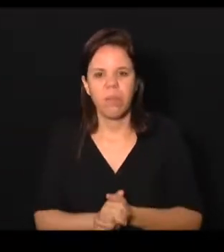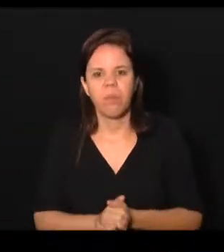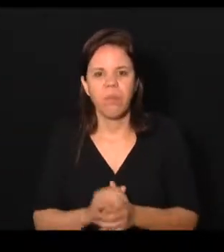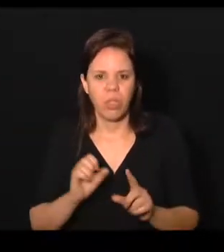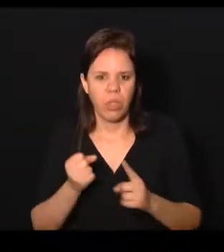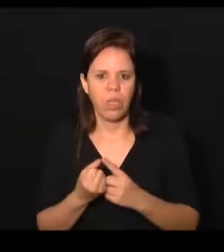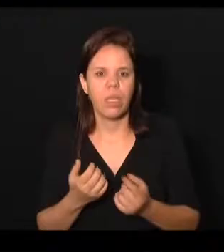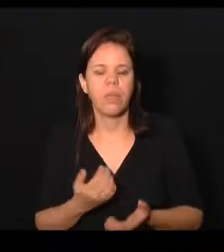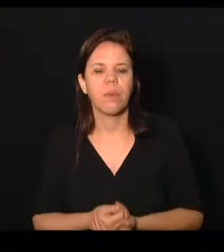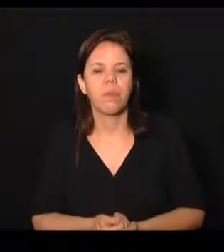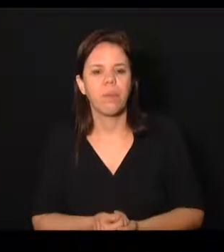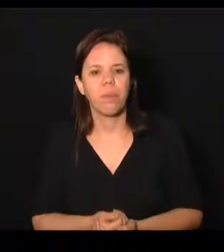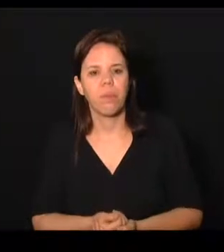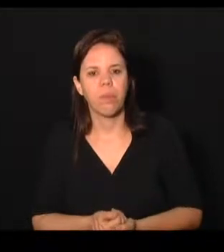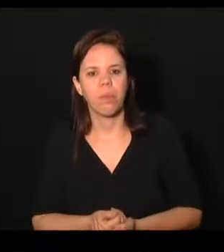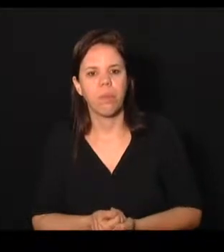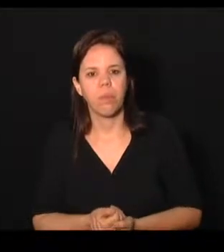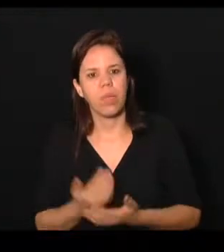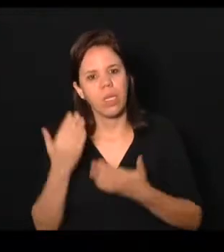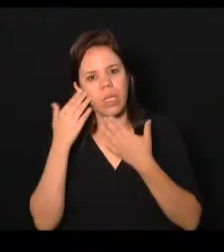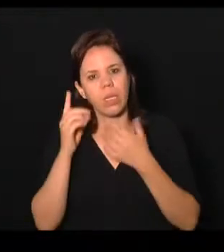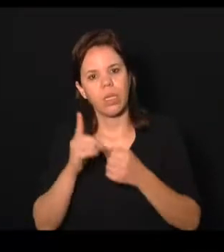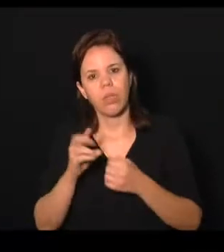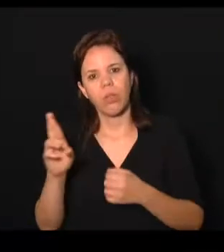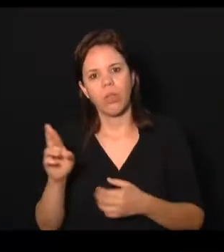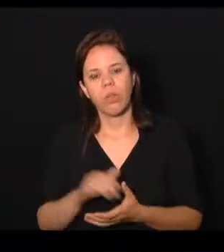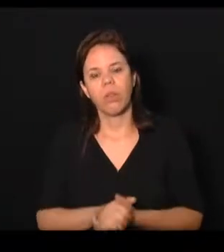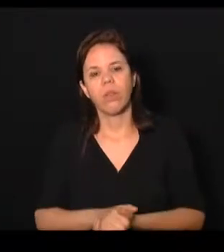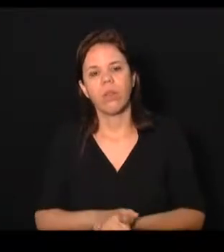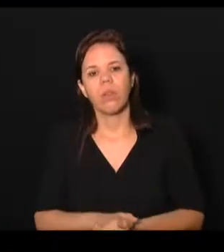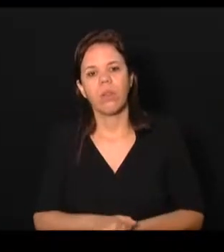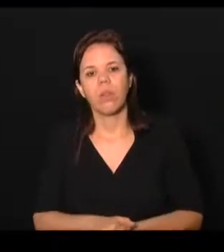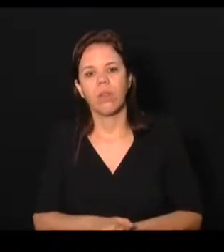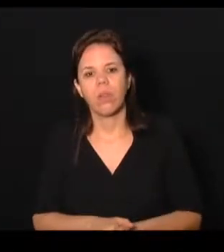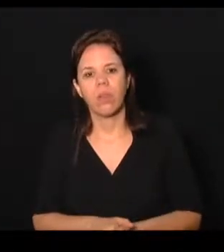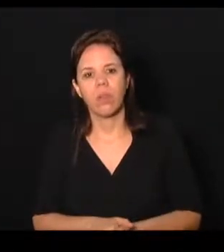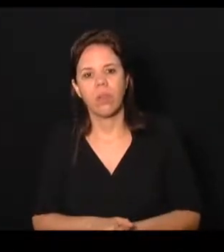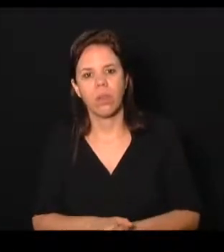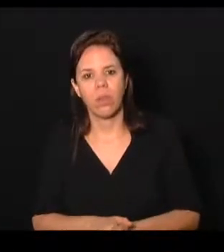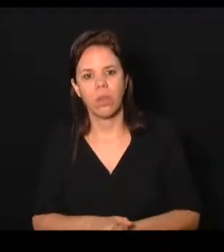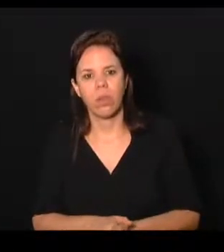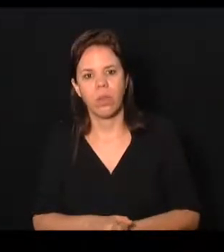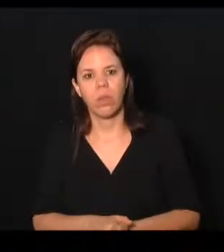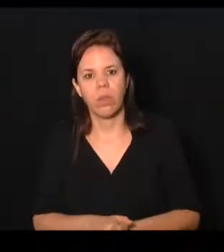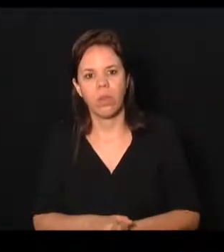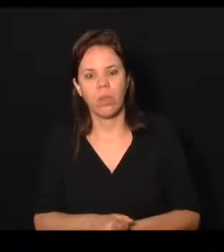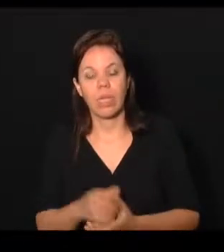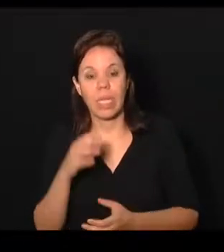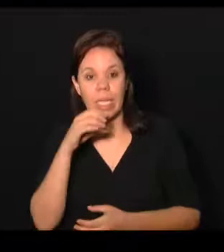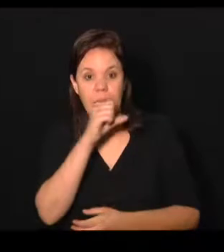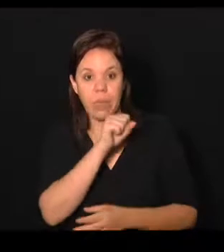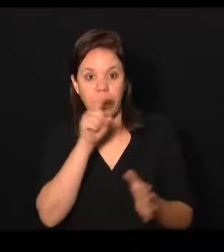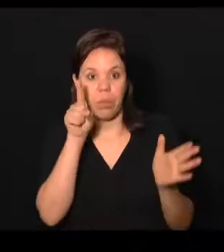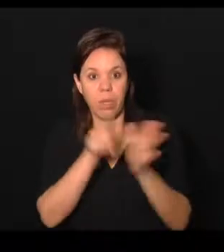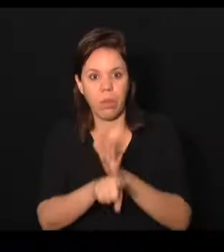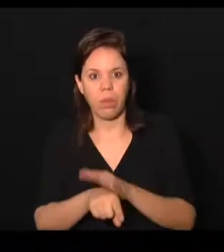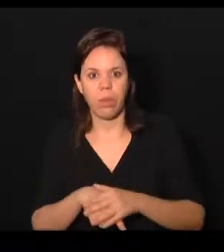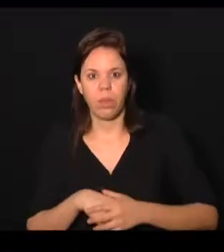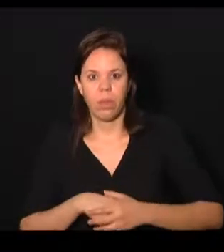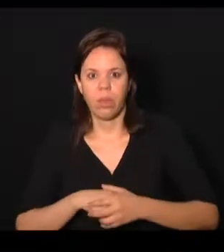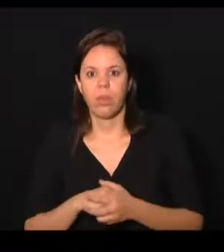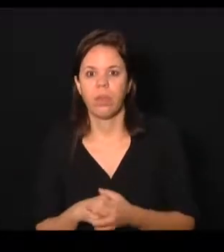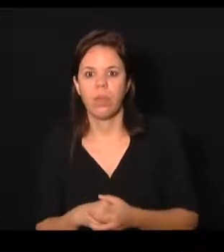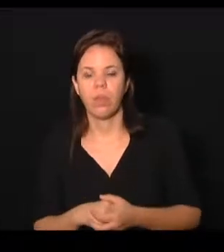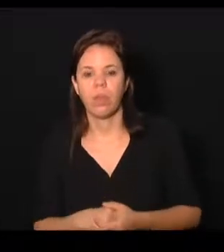sociais. Obrigado, doutora. Perfeito. Posso mais última? Pode, mas tem que ser rápido só por conta do rápido. tempo agora